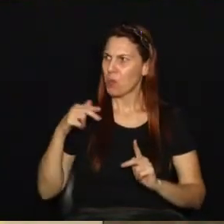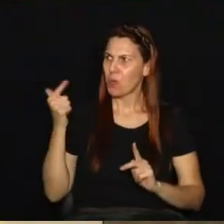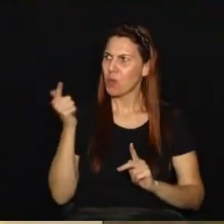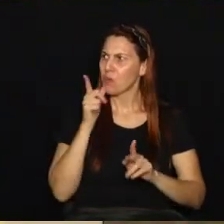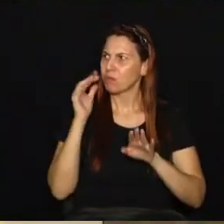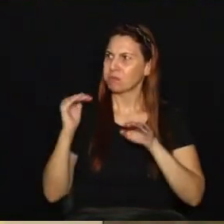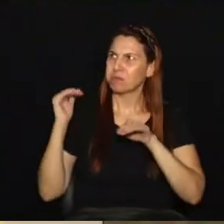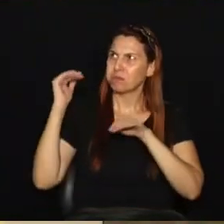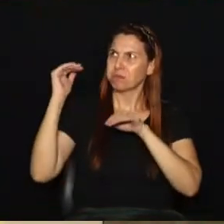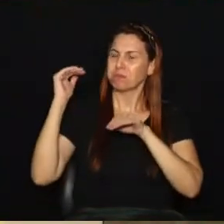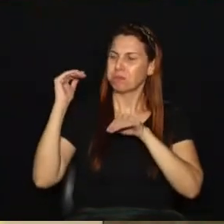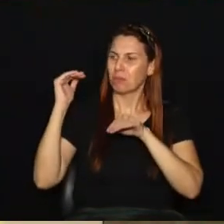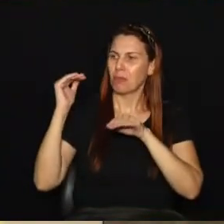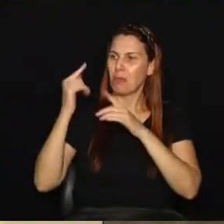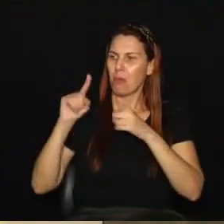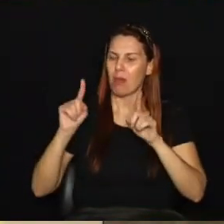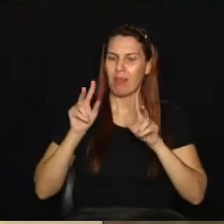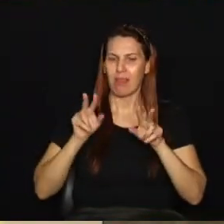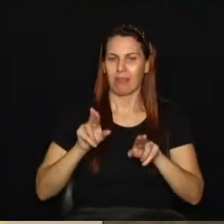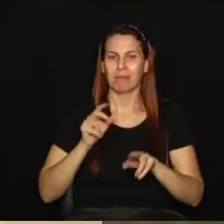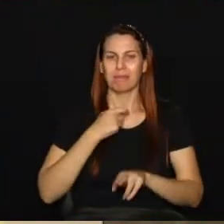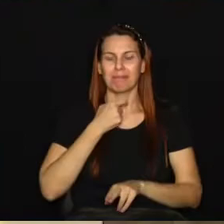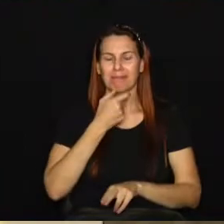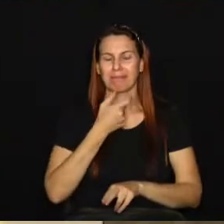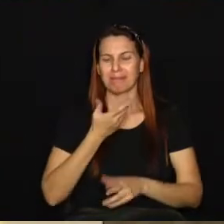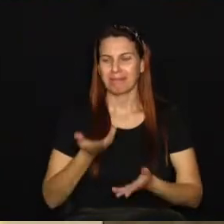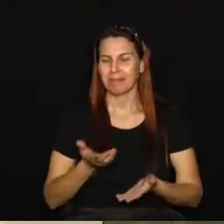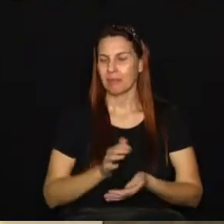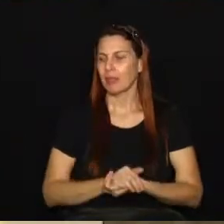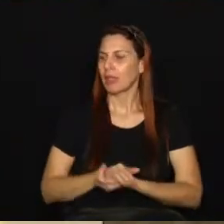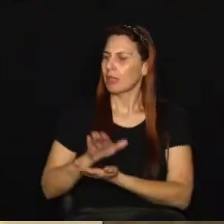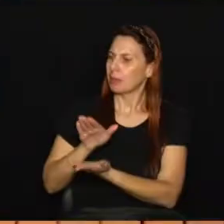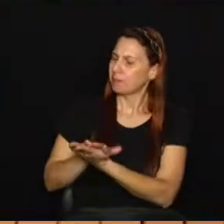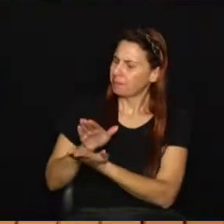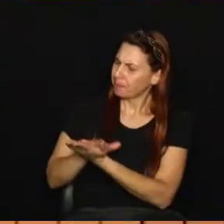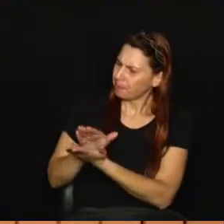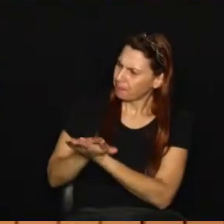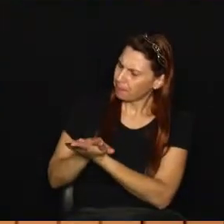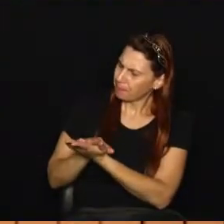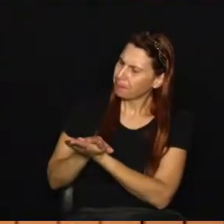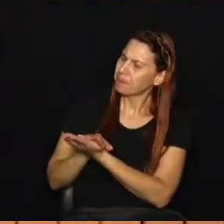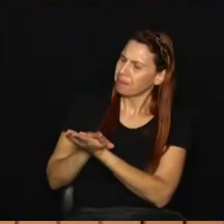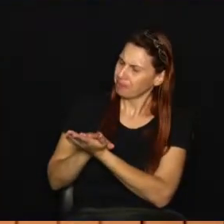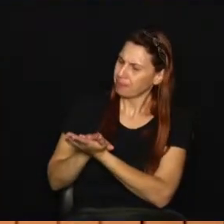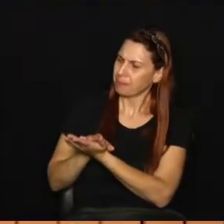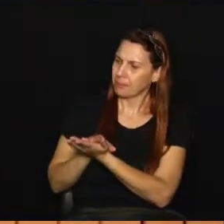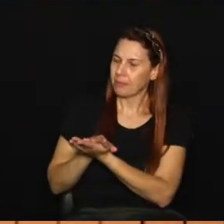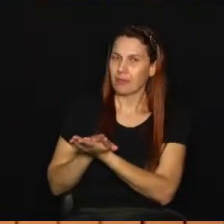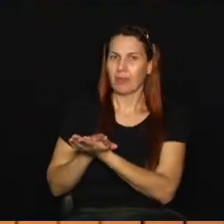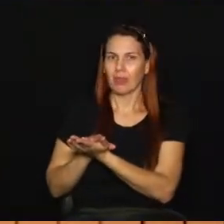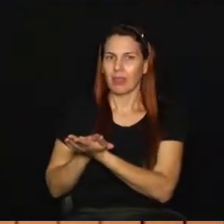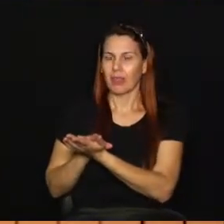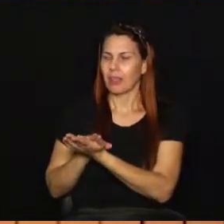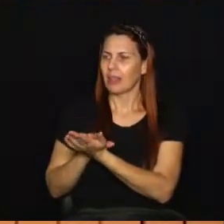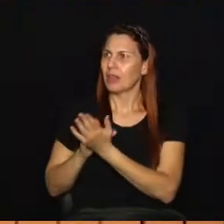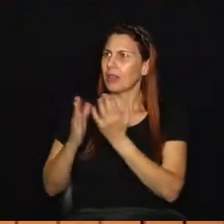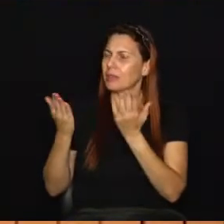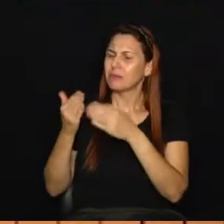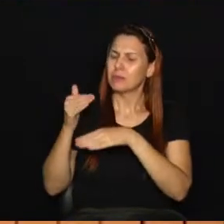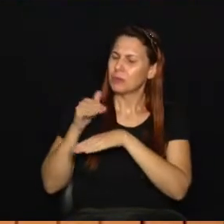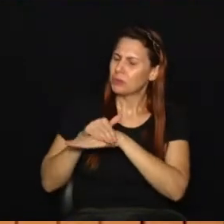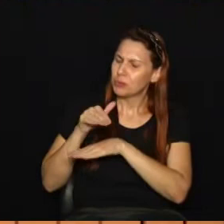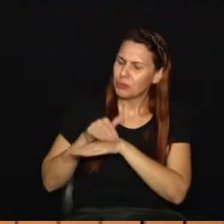no tom dele, né? O Padre Marco, parabéns, foi uma noite